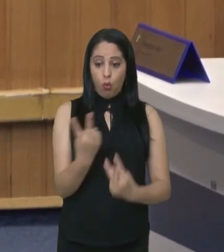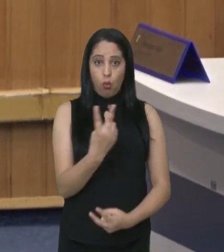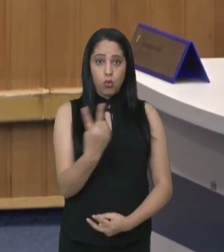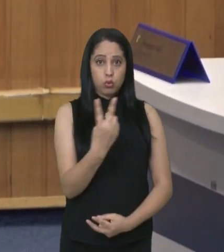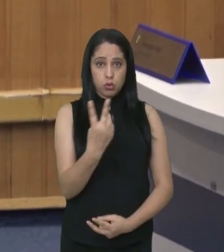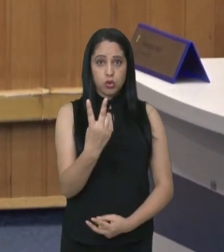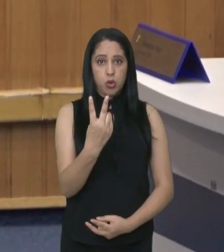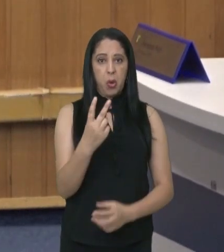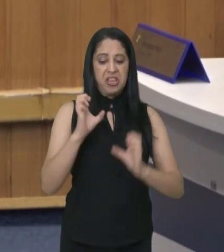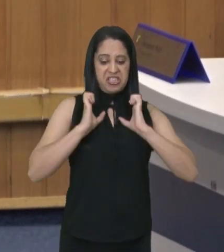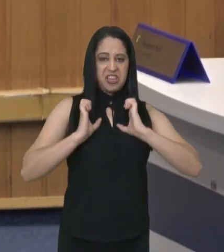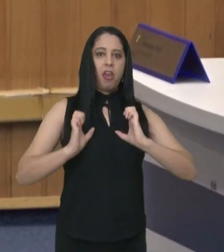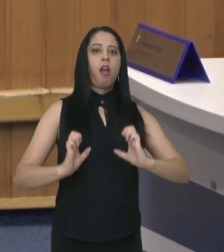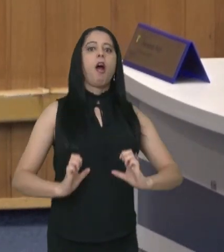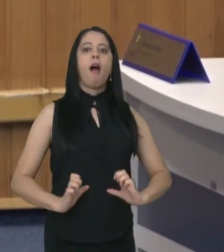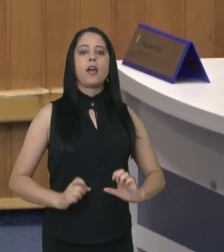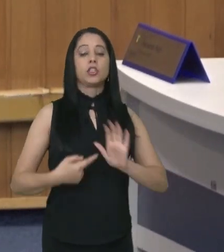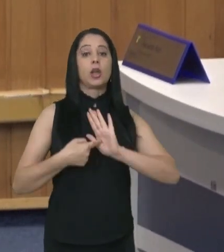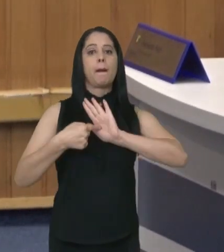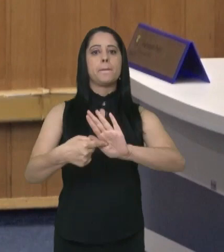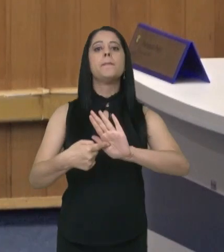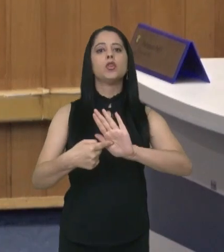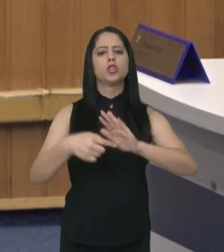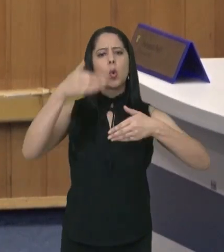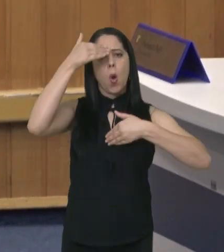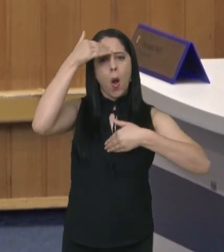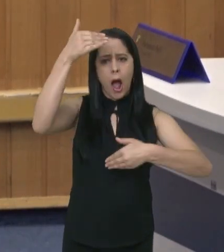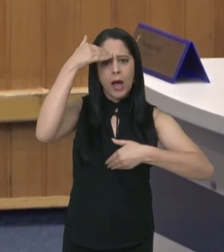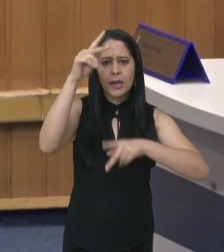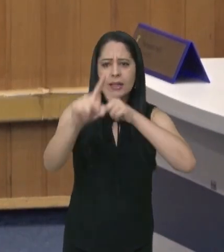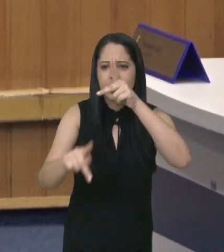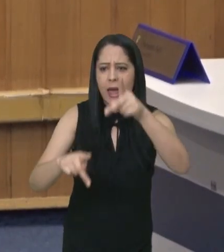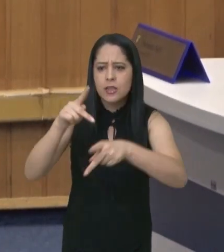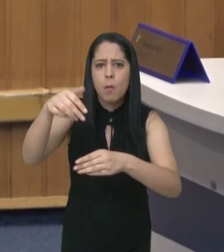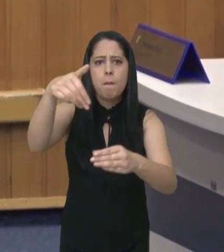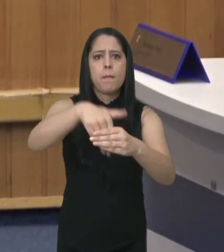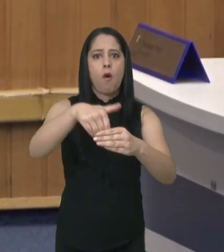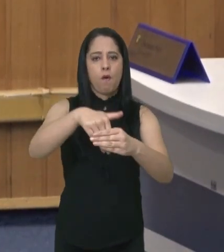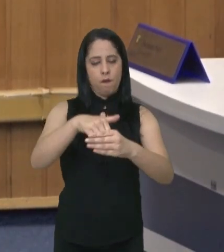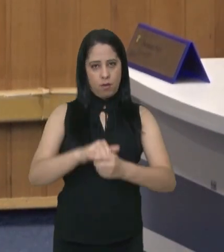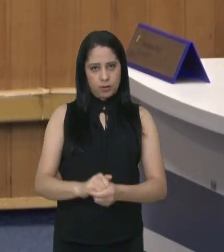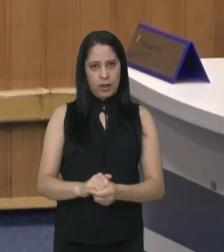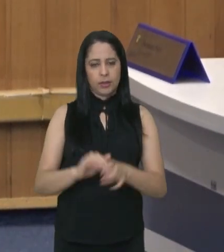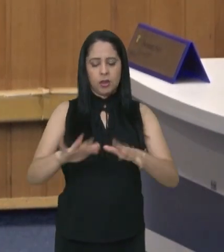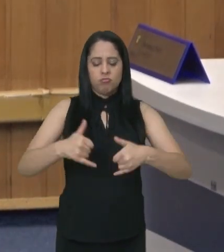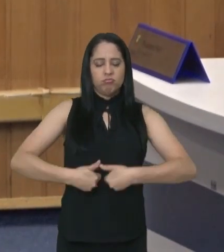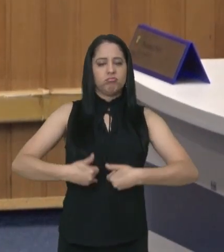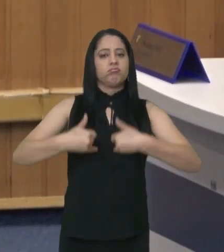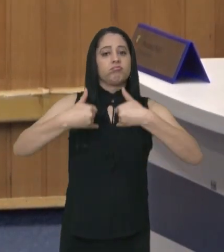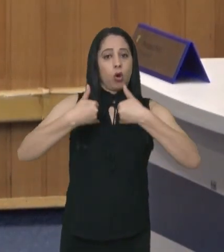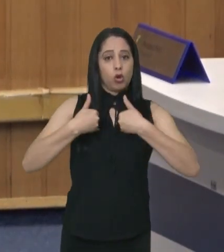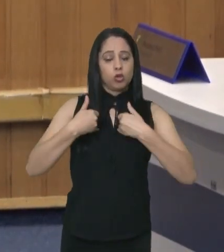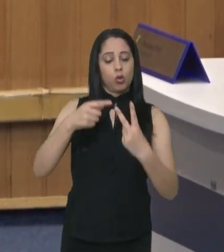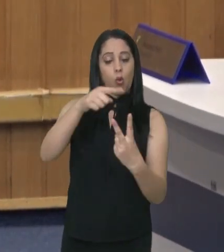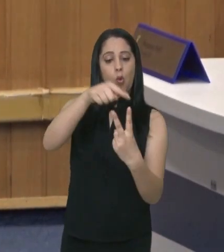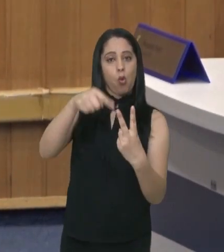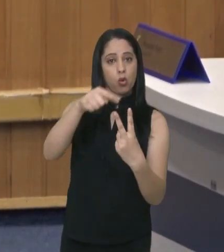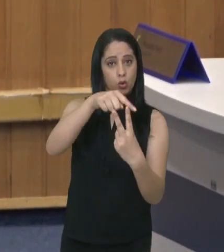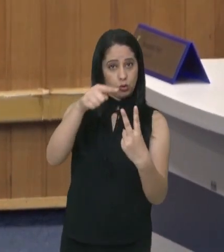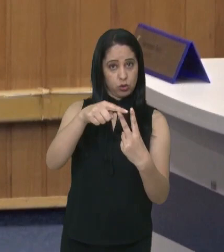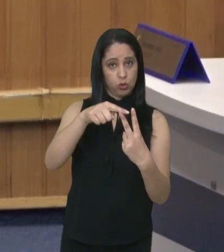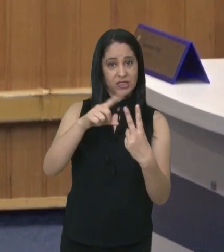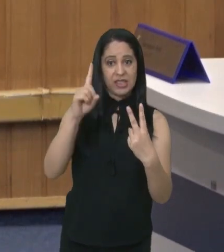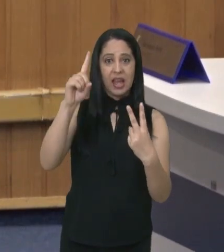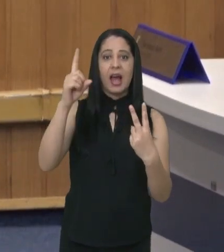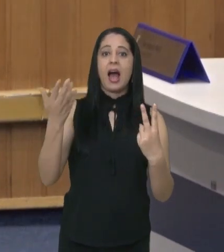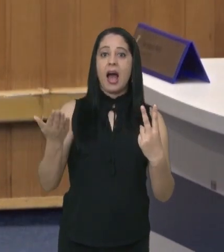nesse grande estado que é São Paulo. E, como eu falei, é um orgulho para a cidade de São José dos Campos ter lá o nosso